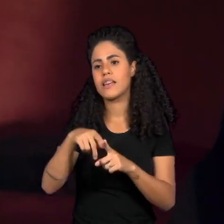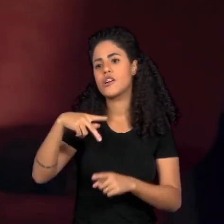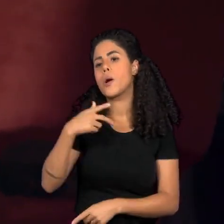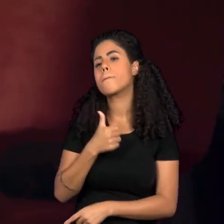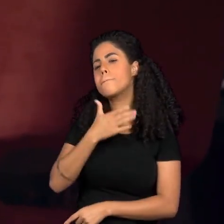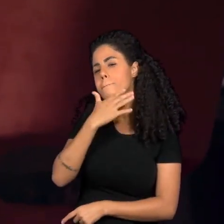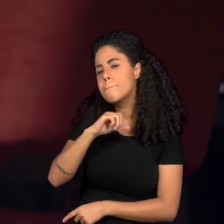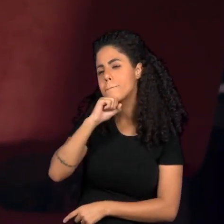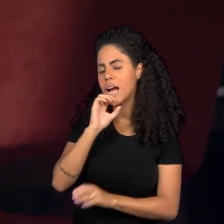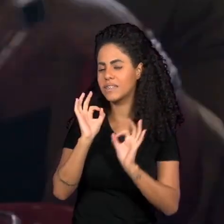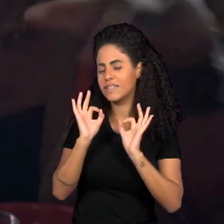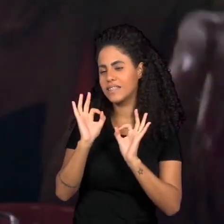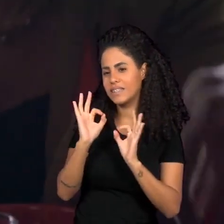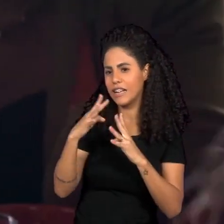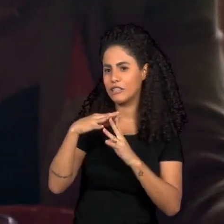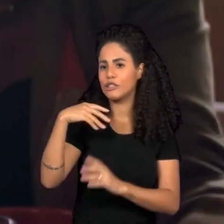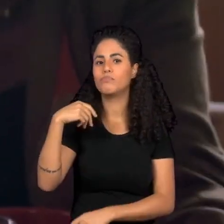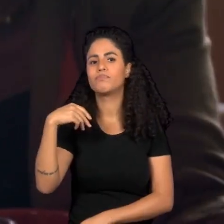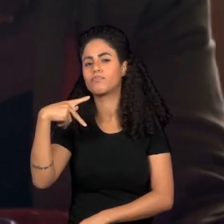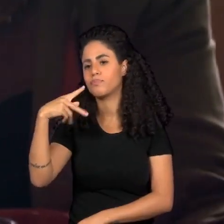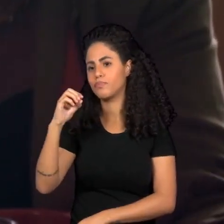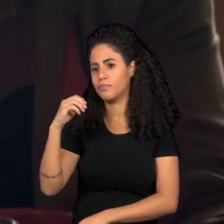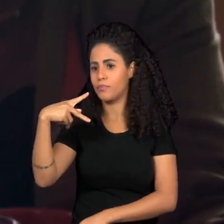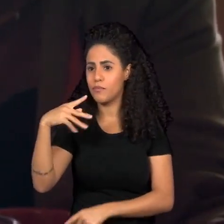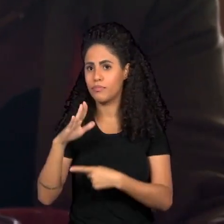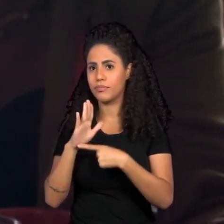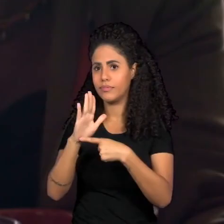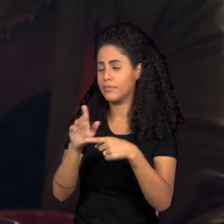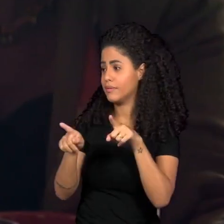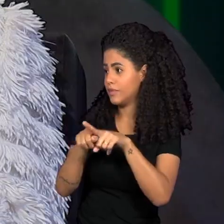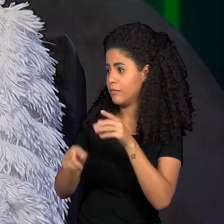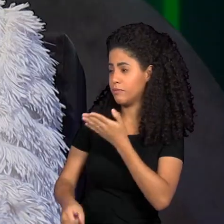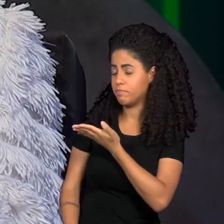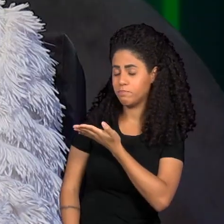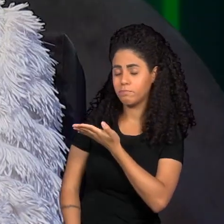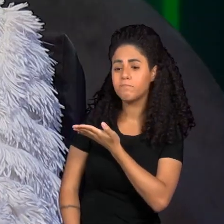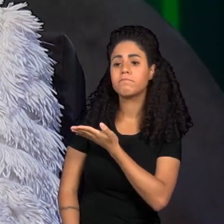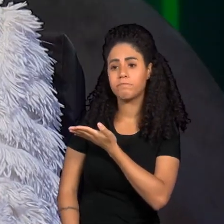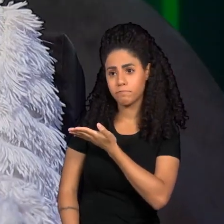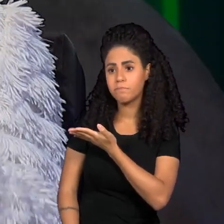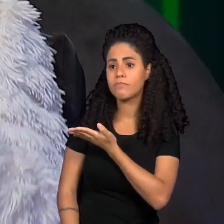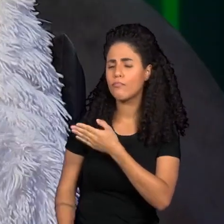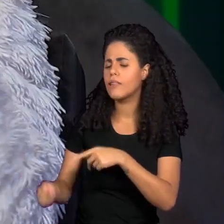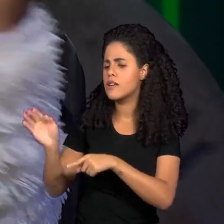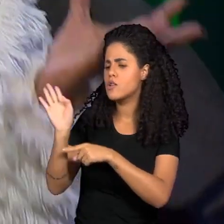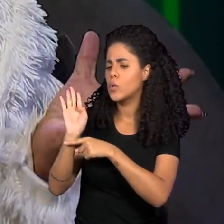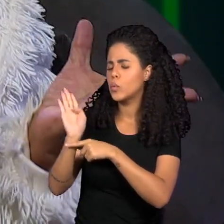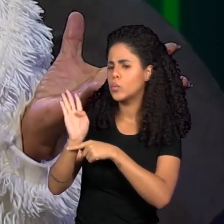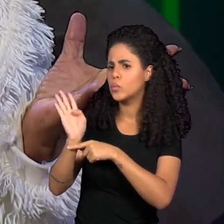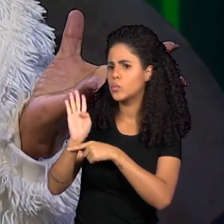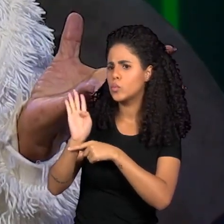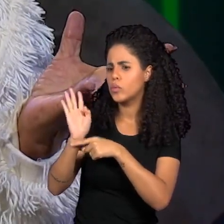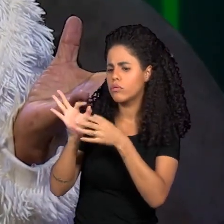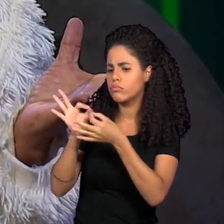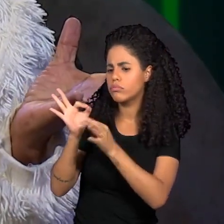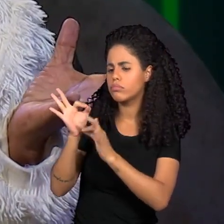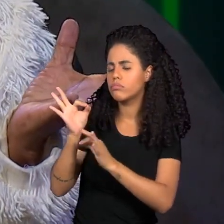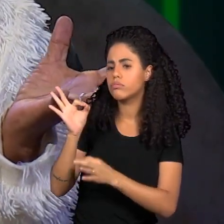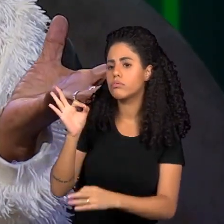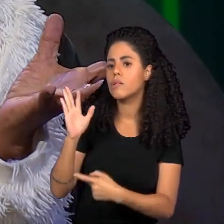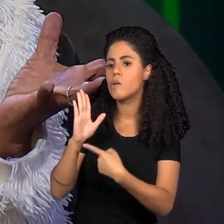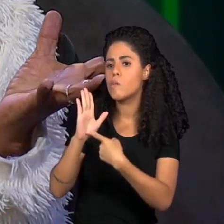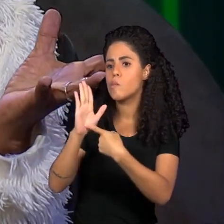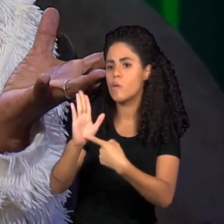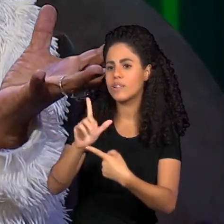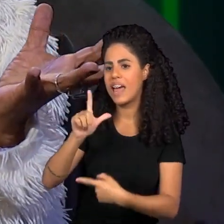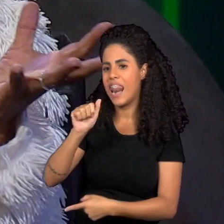o Lázaro que faz o pai, e eu faço a mãe. E o filme não era o